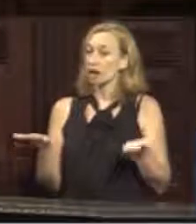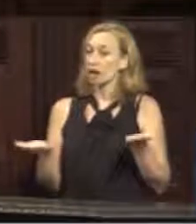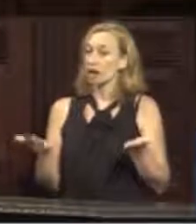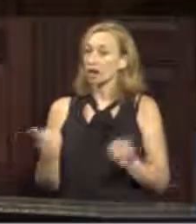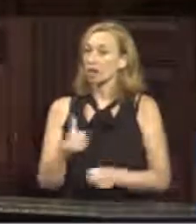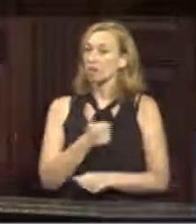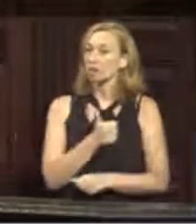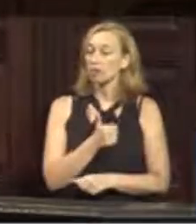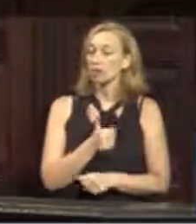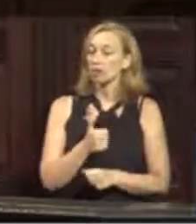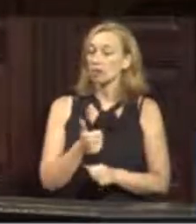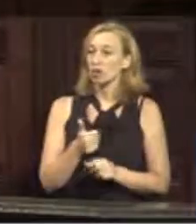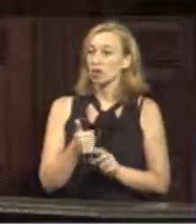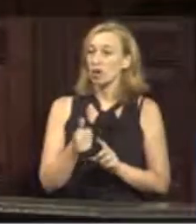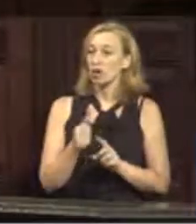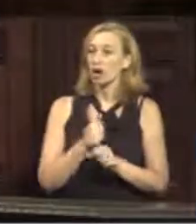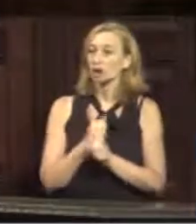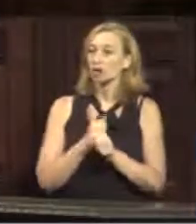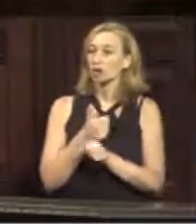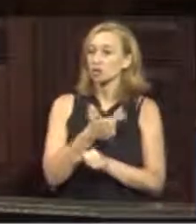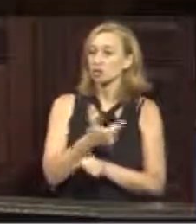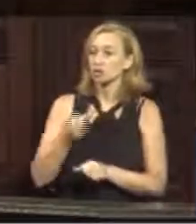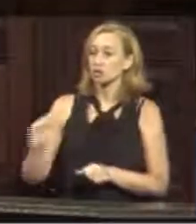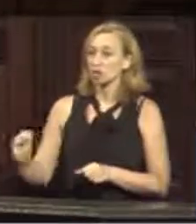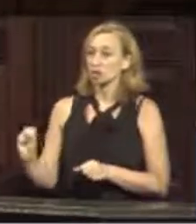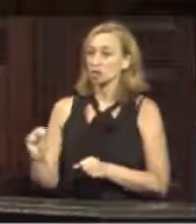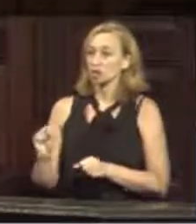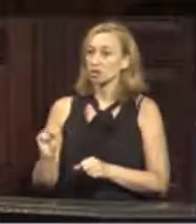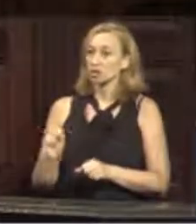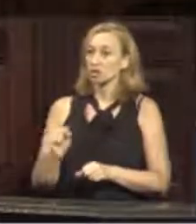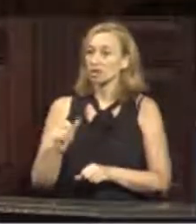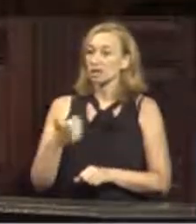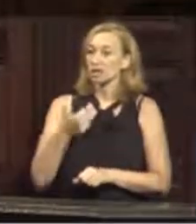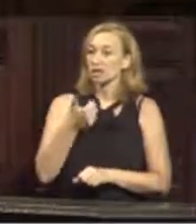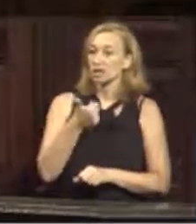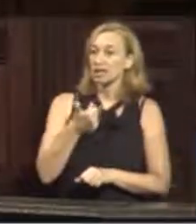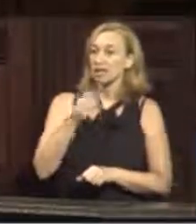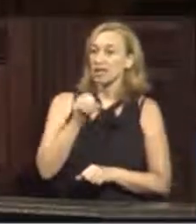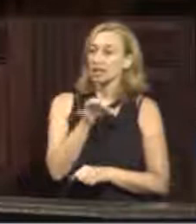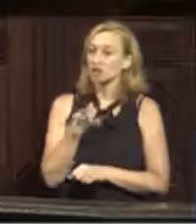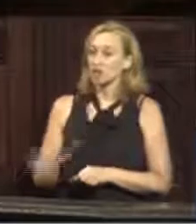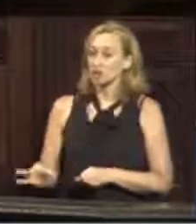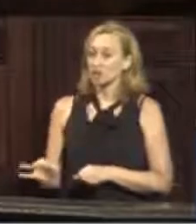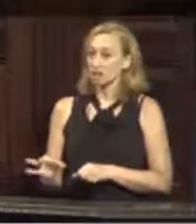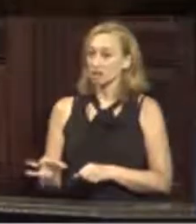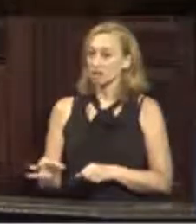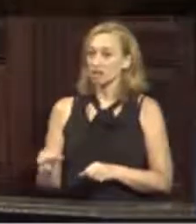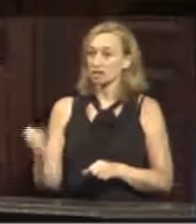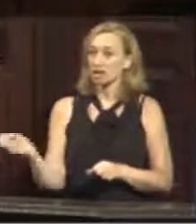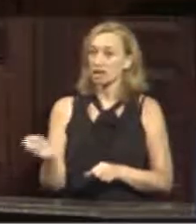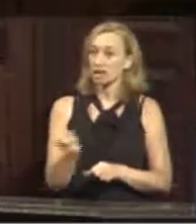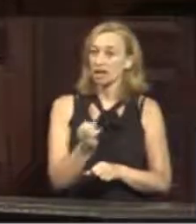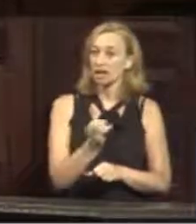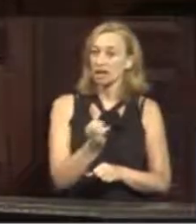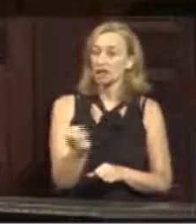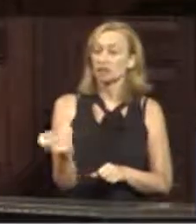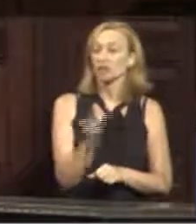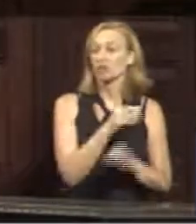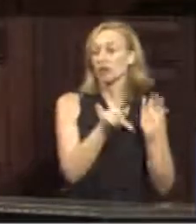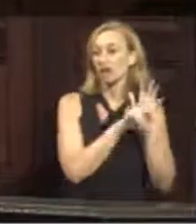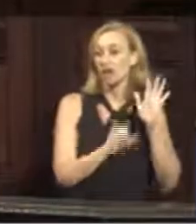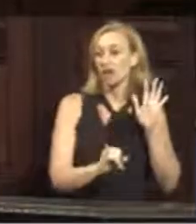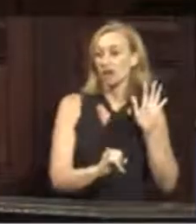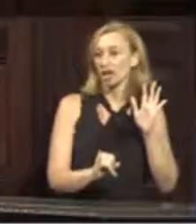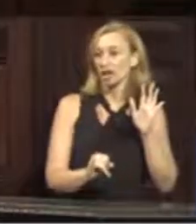ano, 2018, são 10% da lei nova e 90% da lei velha. E